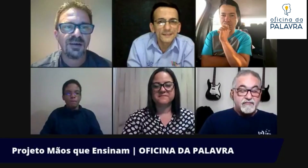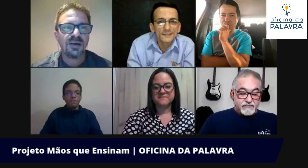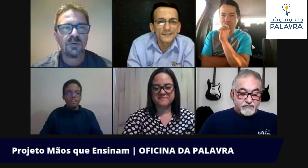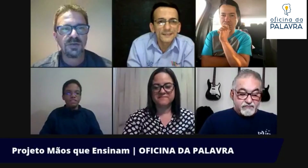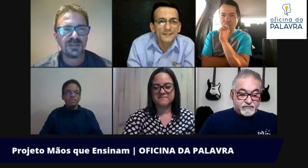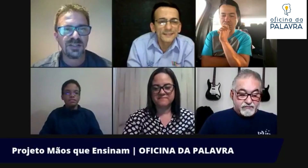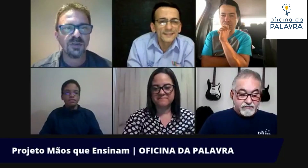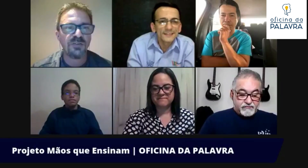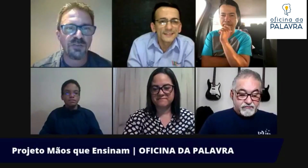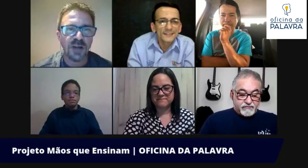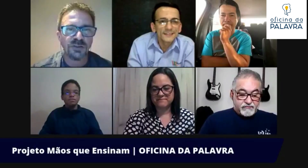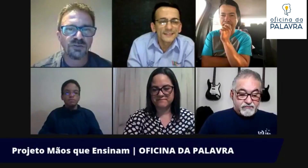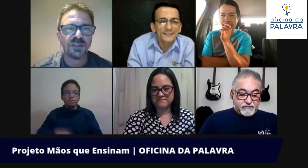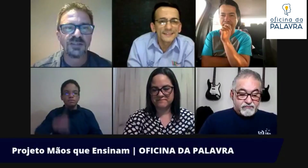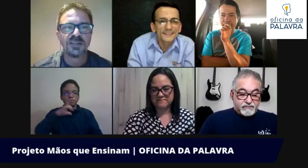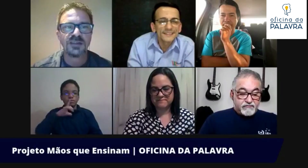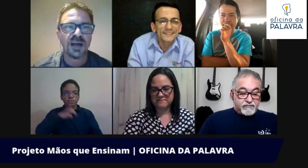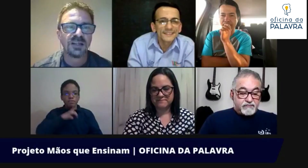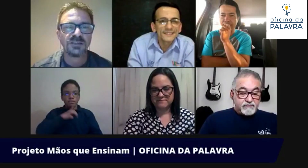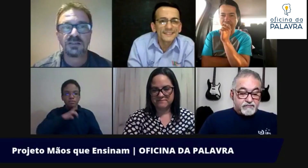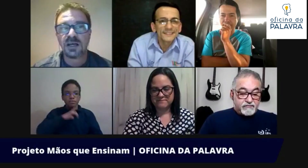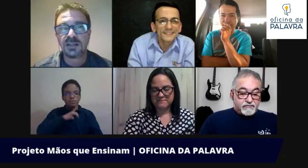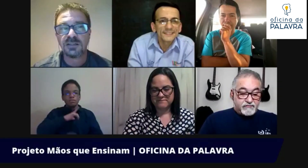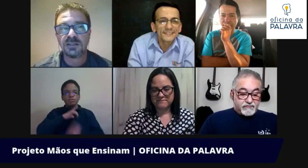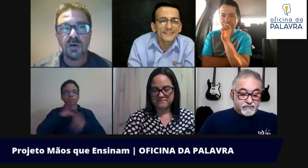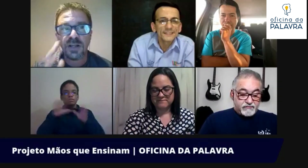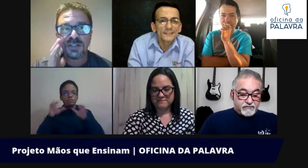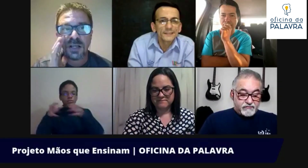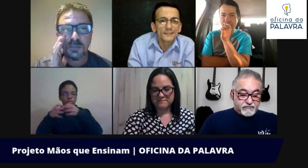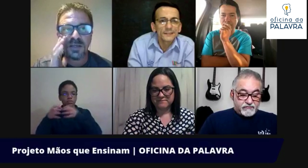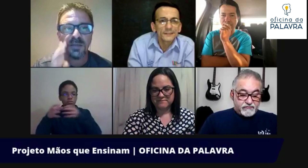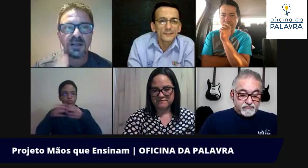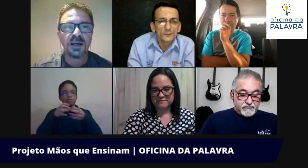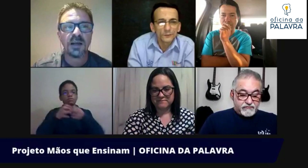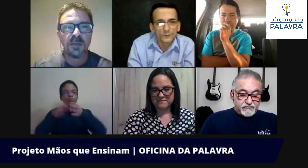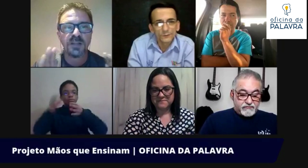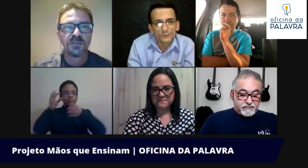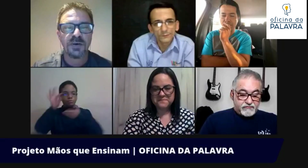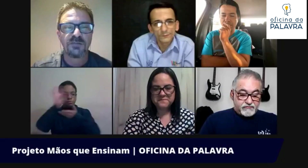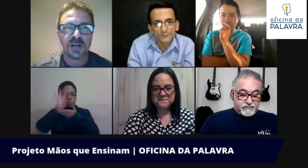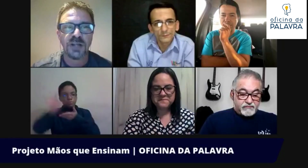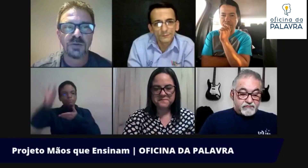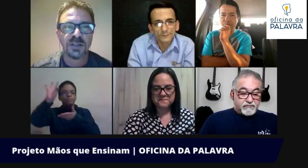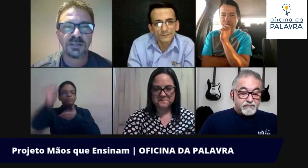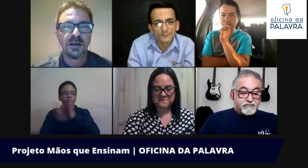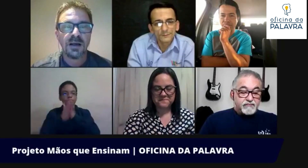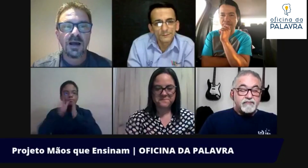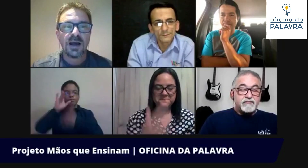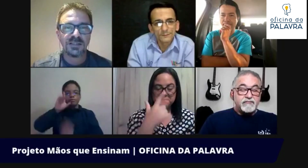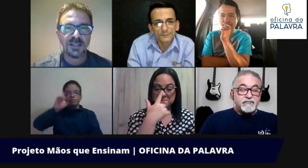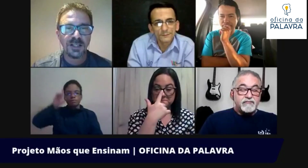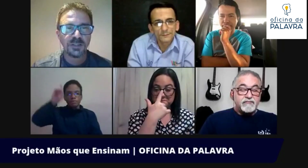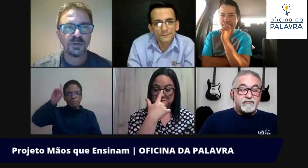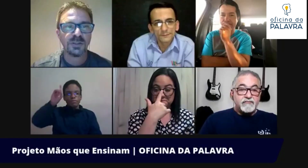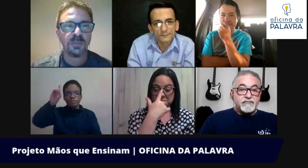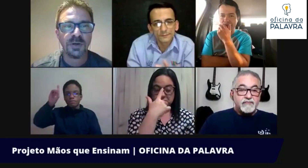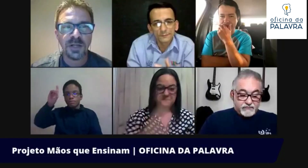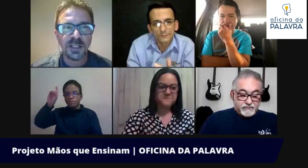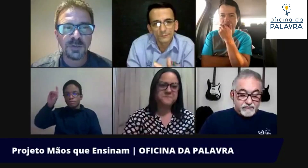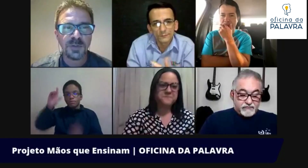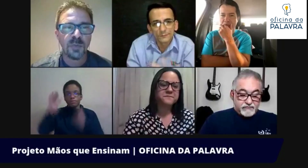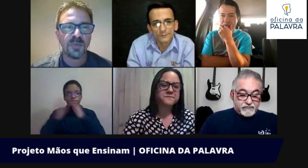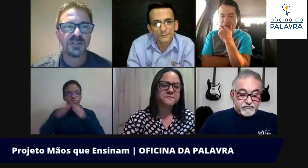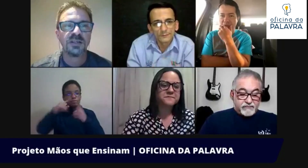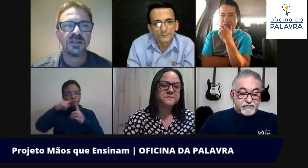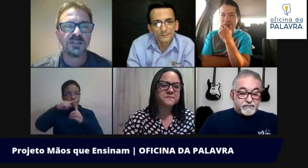né? O ensino é frágil em todas as áreas, e na área teológica e bíblica é mais frágil ainda. As igrejas